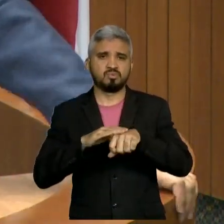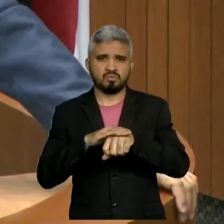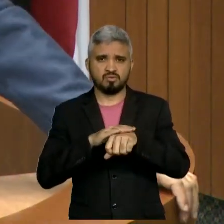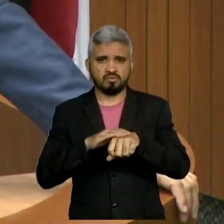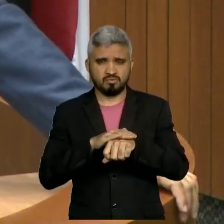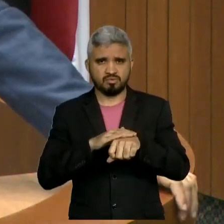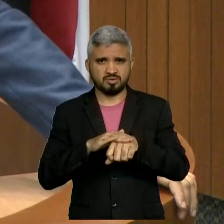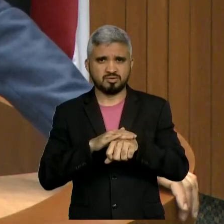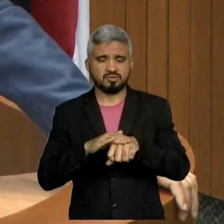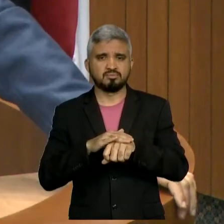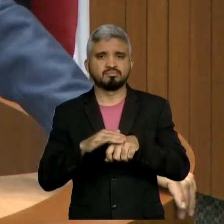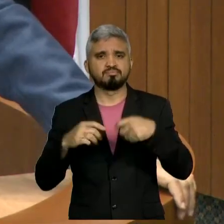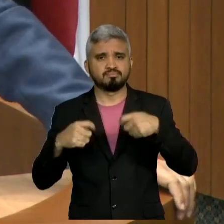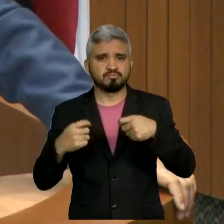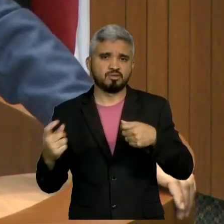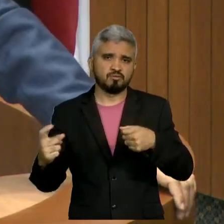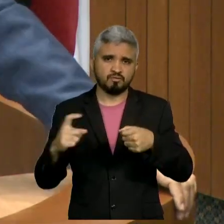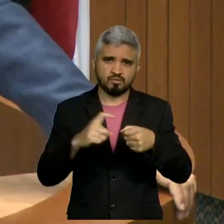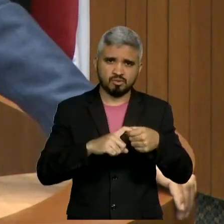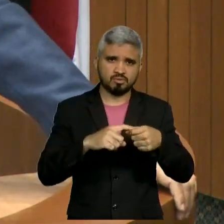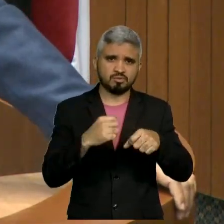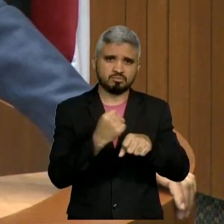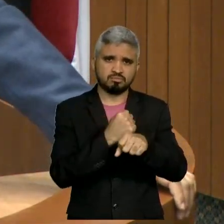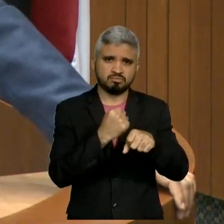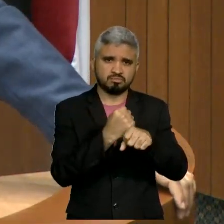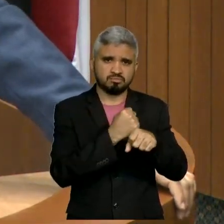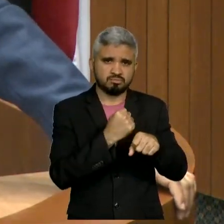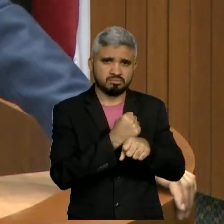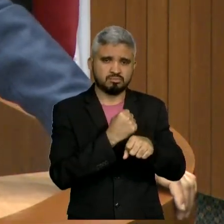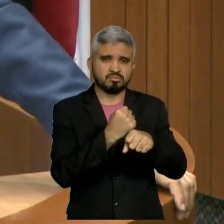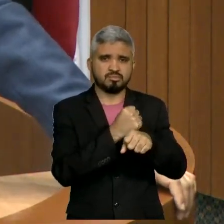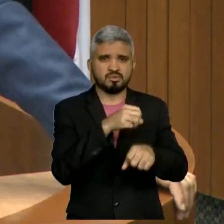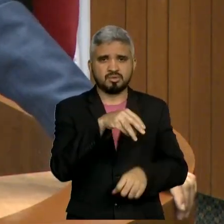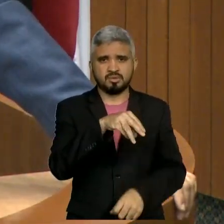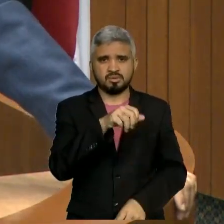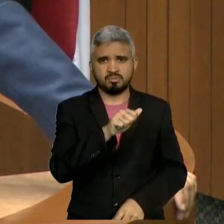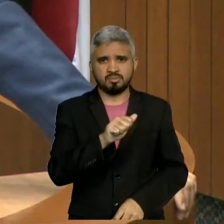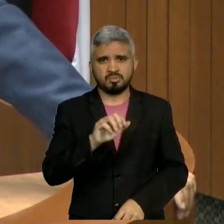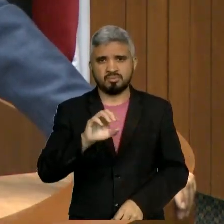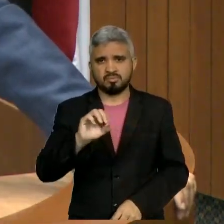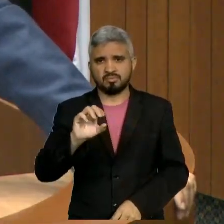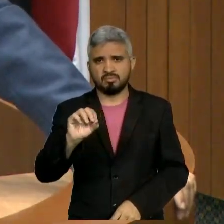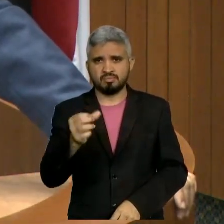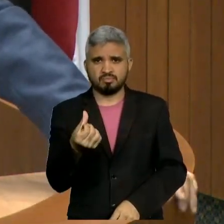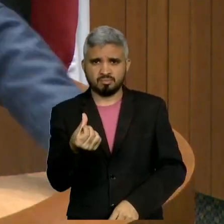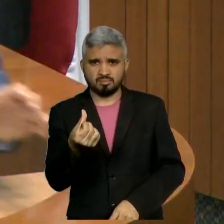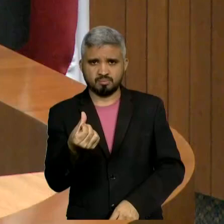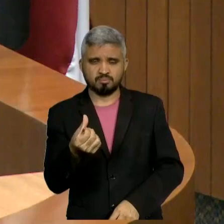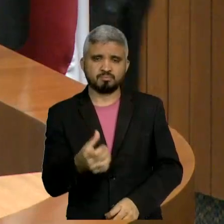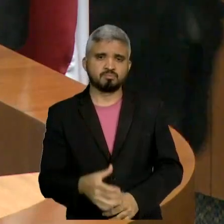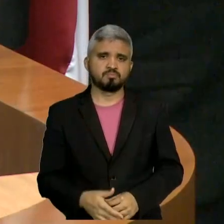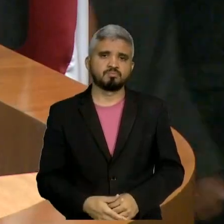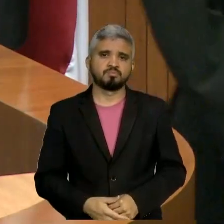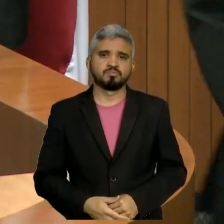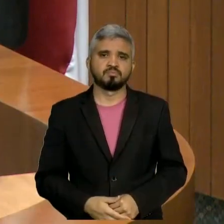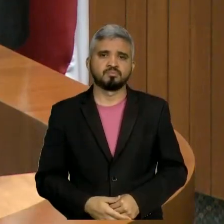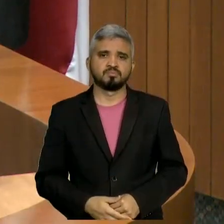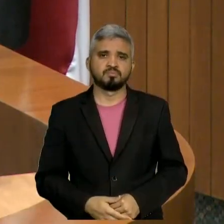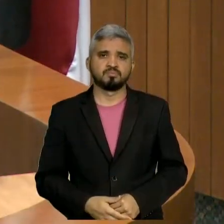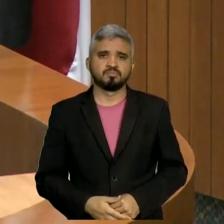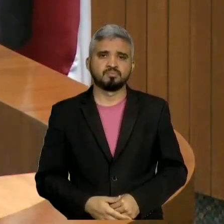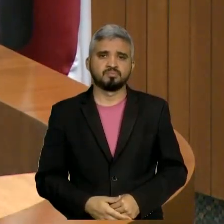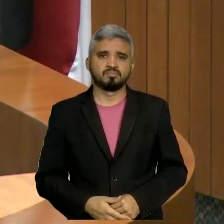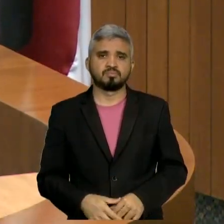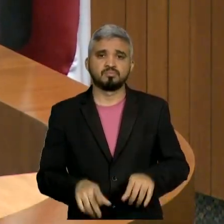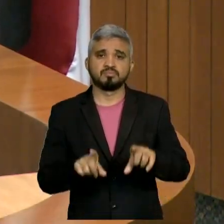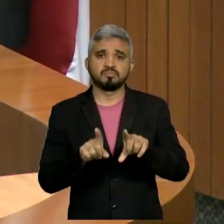retomar essas obras de recuperação da MA-006. Quero também aqui, agora,